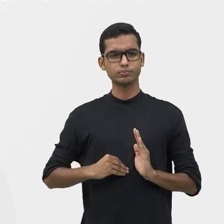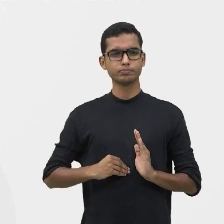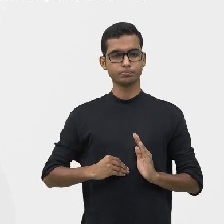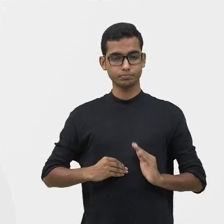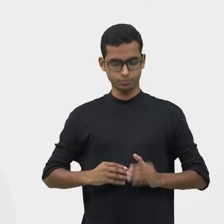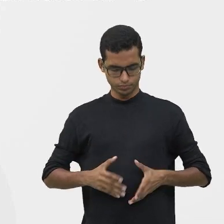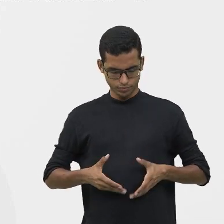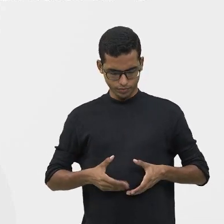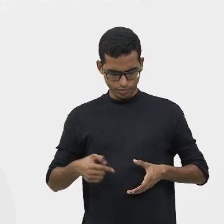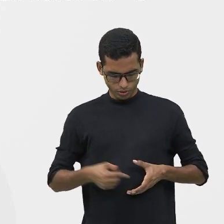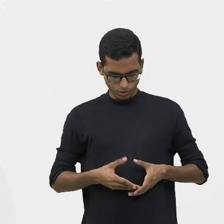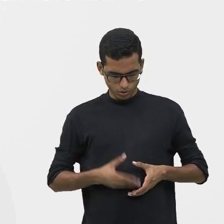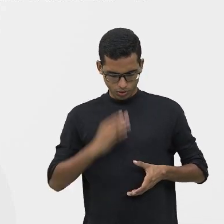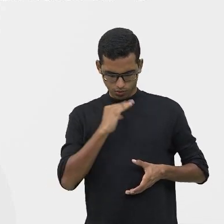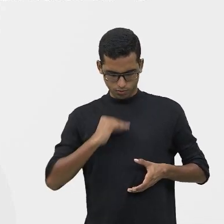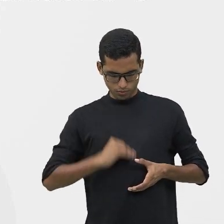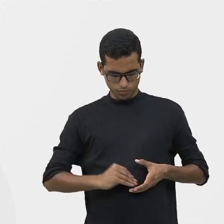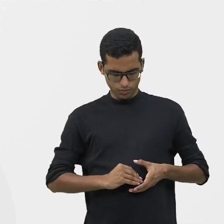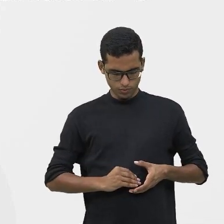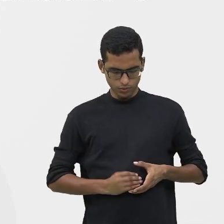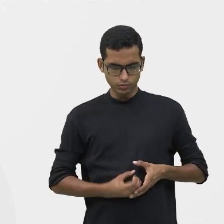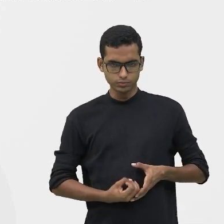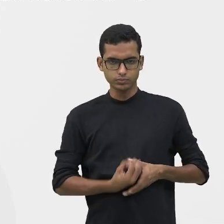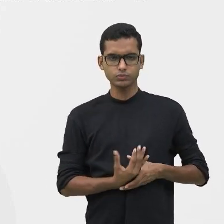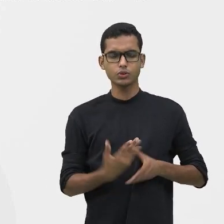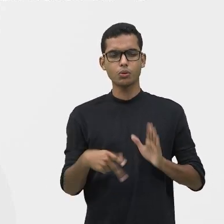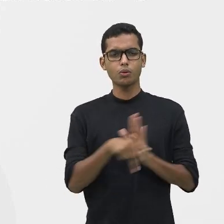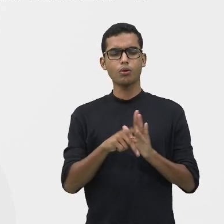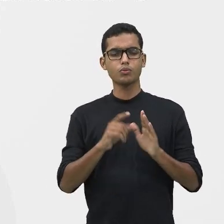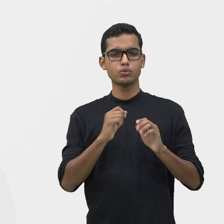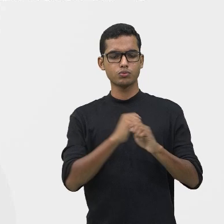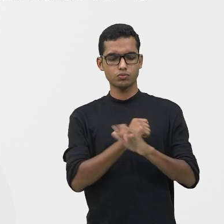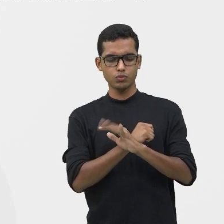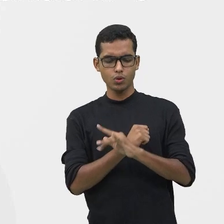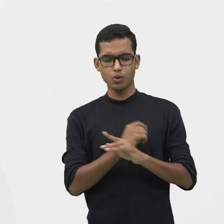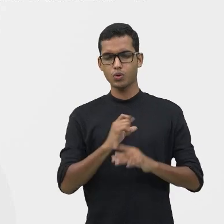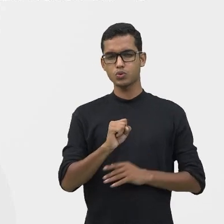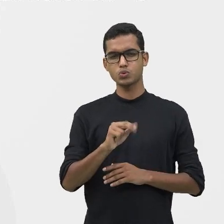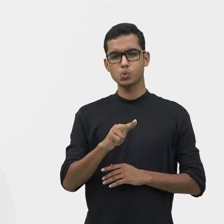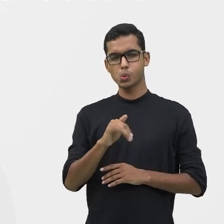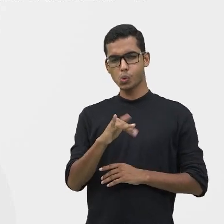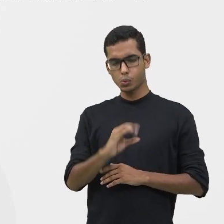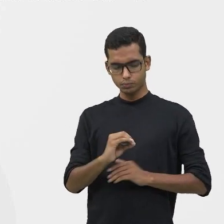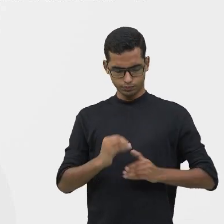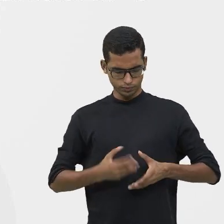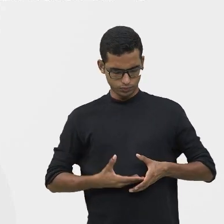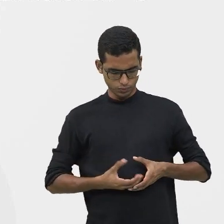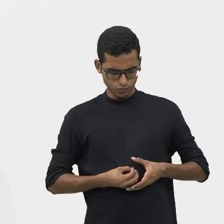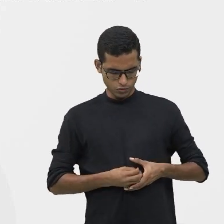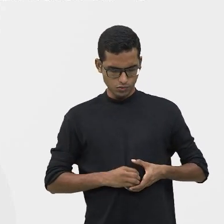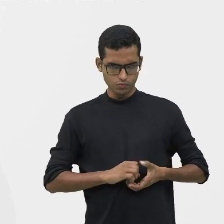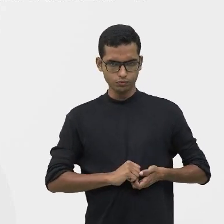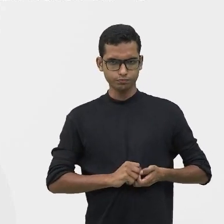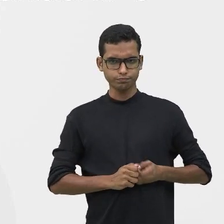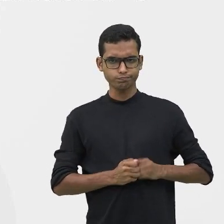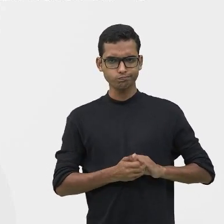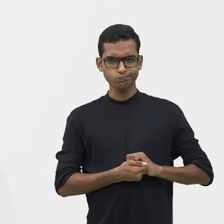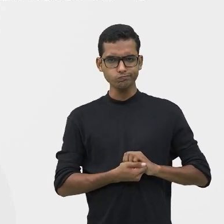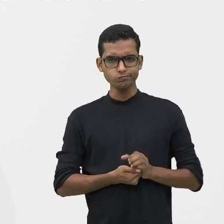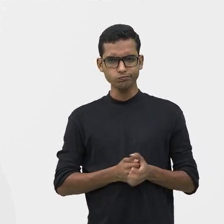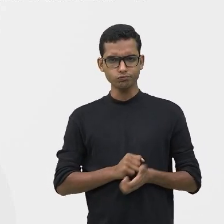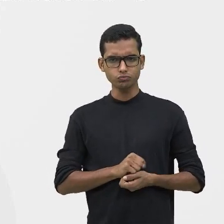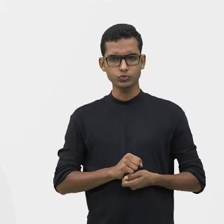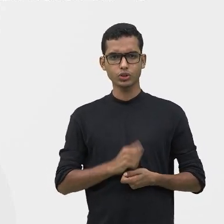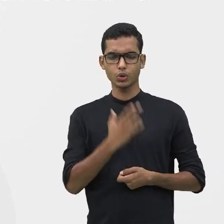O estômago, ele produz o suco gástrico, que serve para amolecer os alimentos e digerir proteína. Proteína é